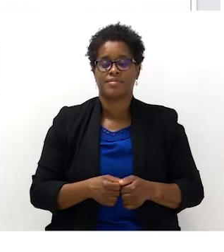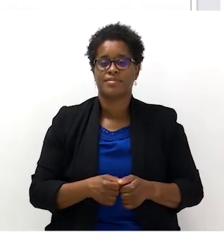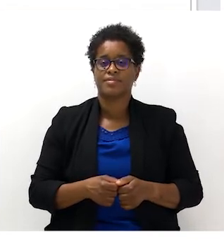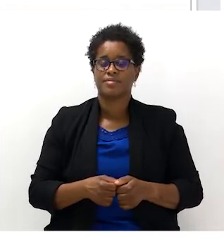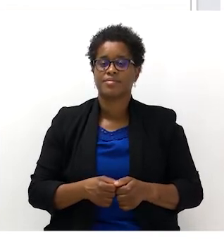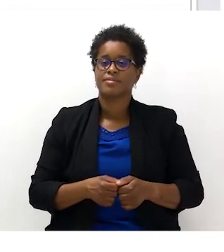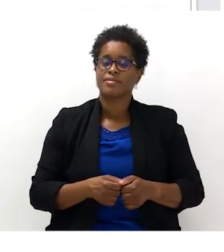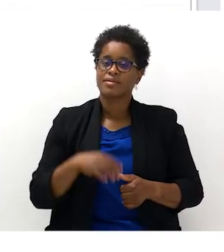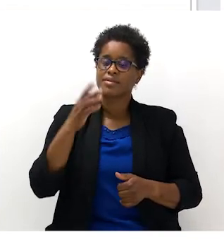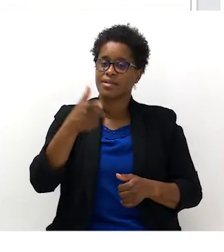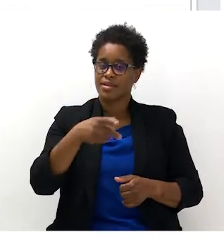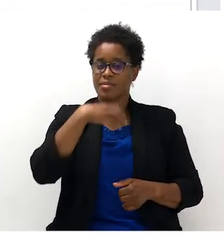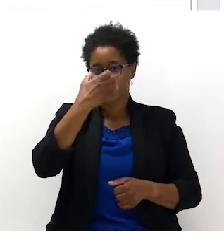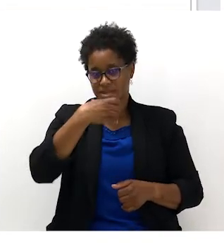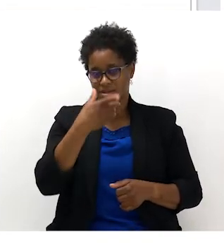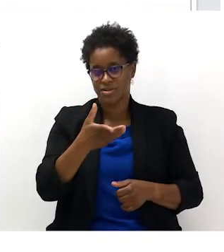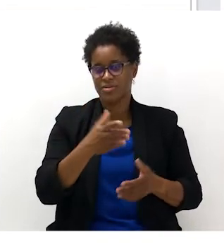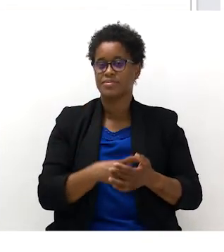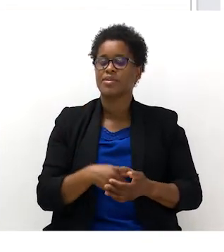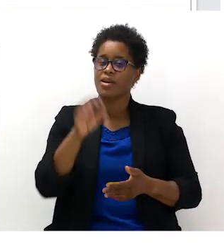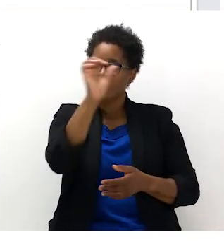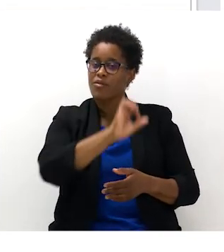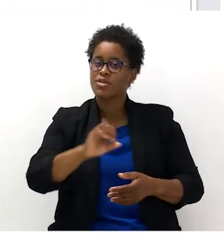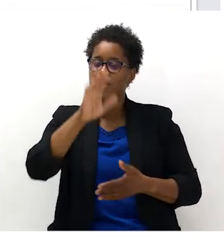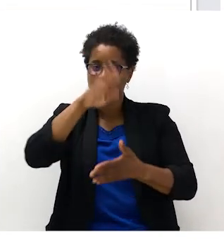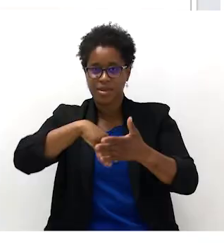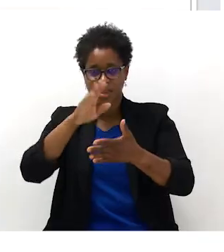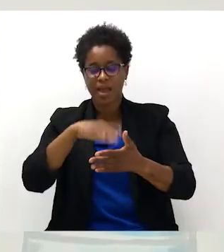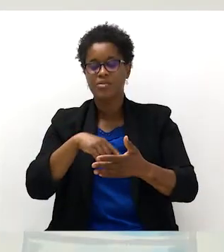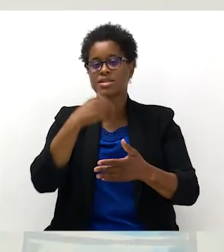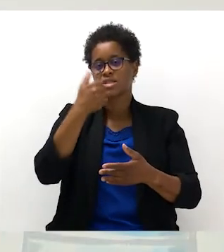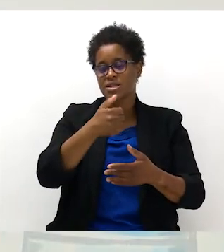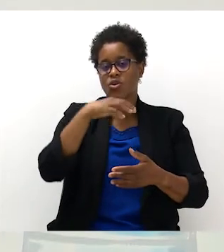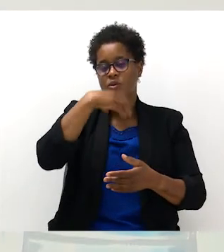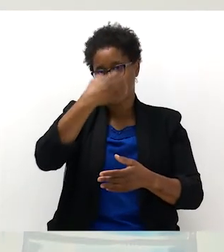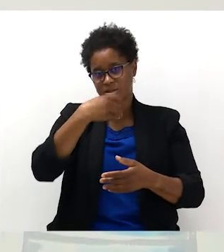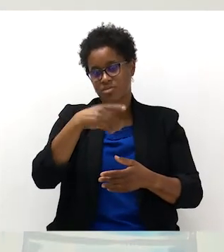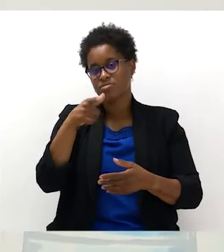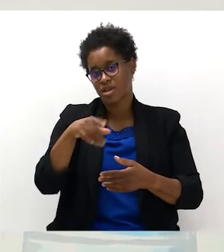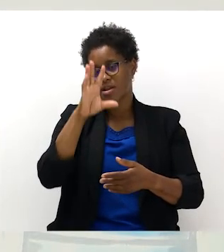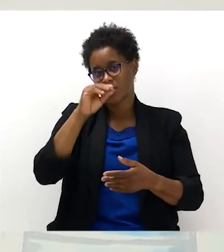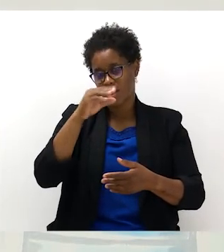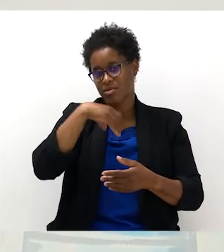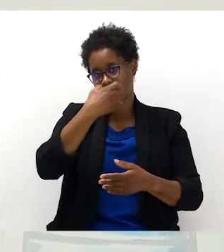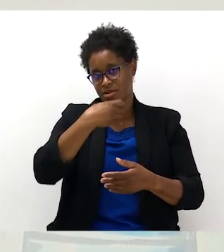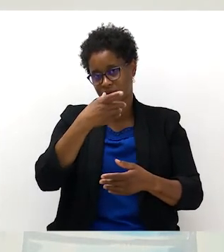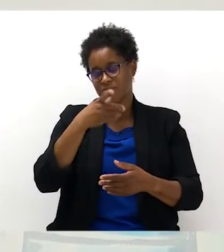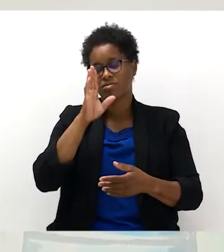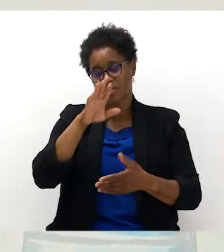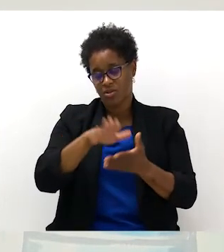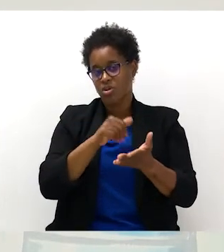das 10 maçãs. Vocês pintaram 5 maçãs. Façam a correção se não for